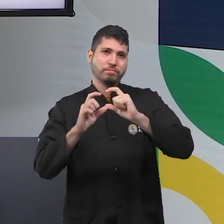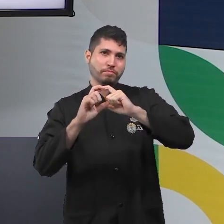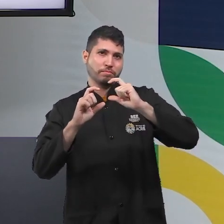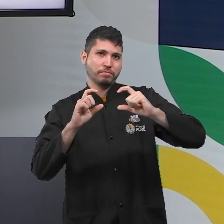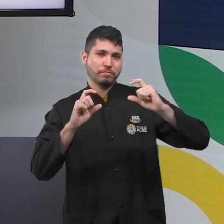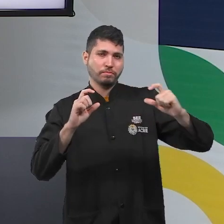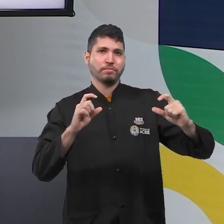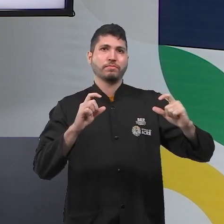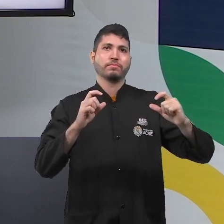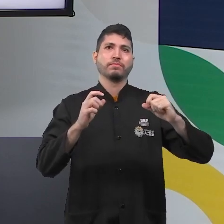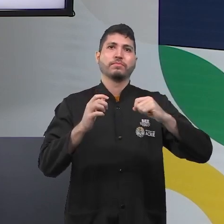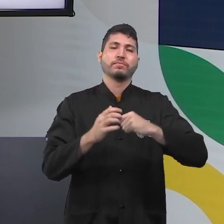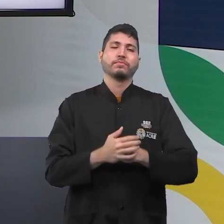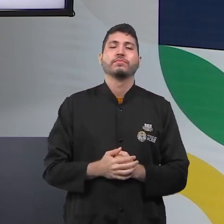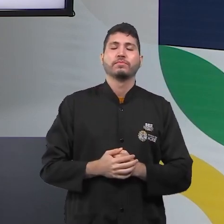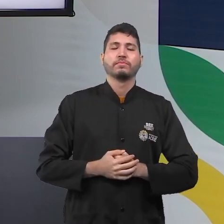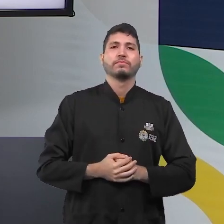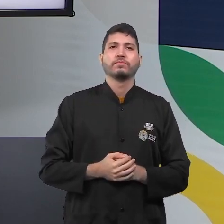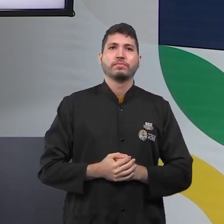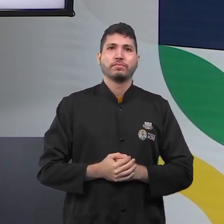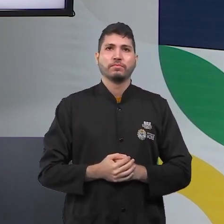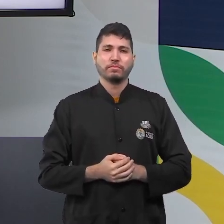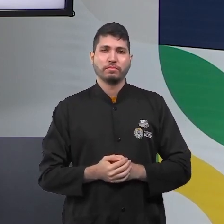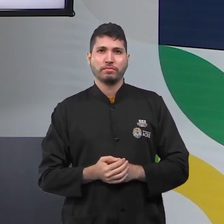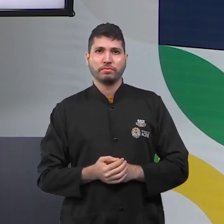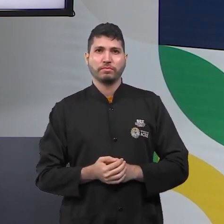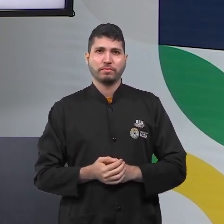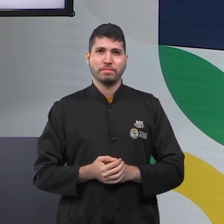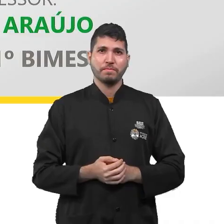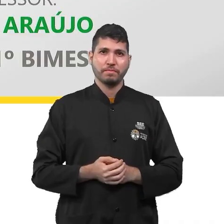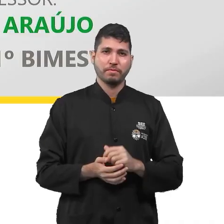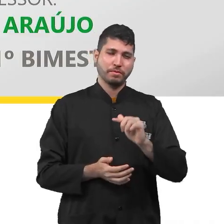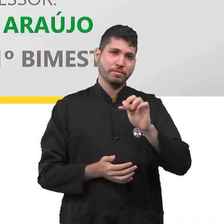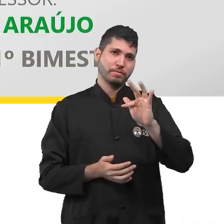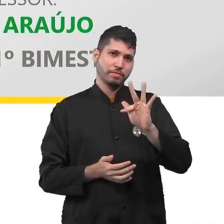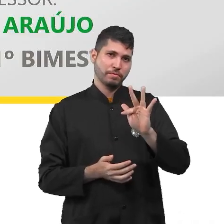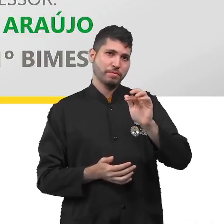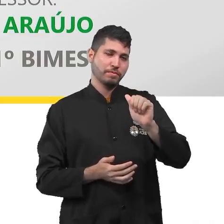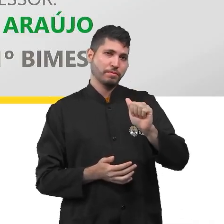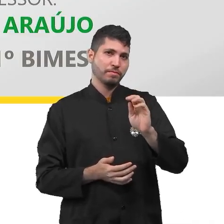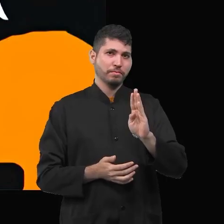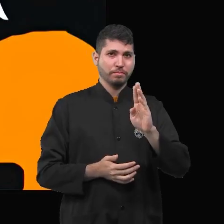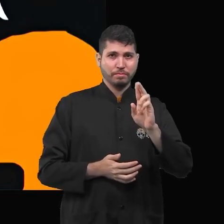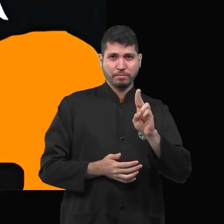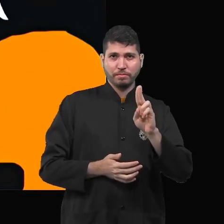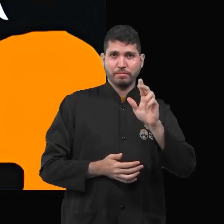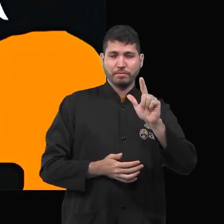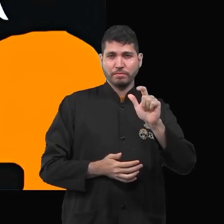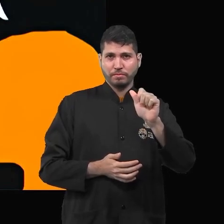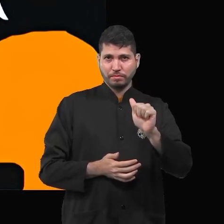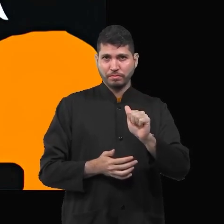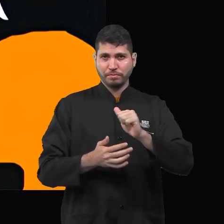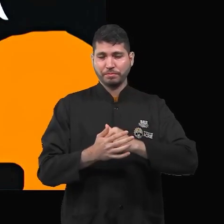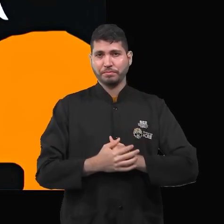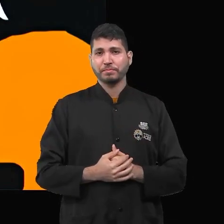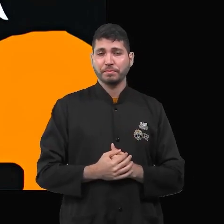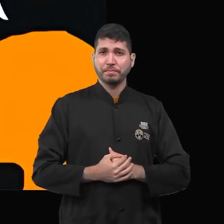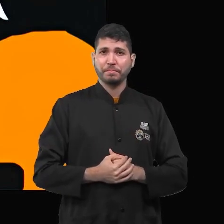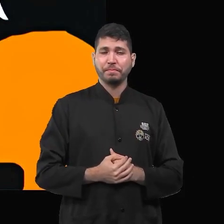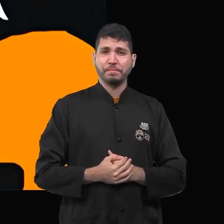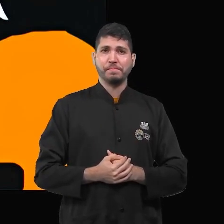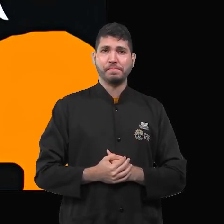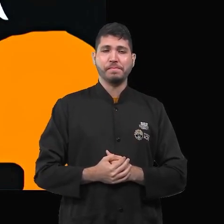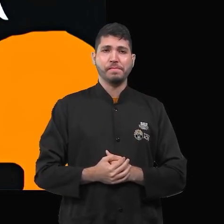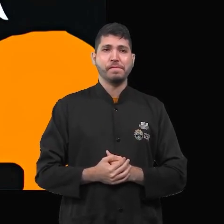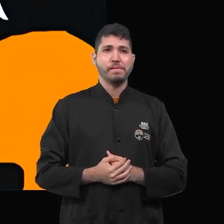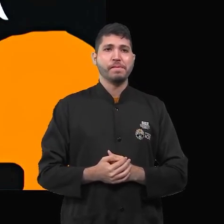características y explorar um pouquinho mais. Vamos lá, galera? Então, nessa aula, nós vamos abordar aí alguns